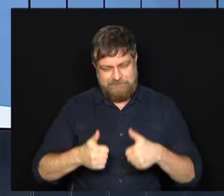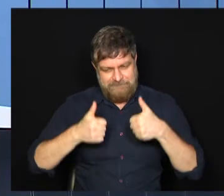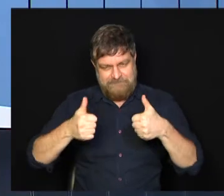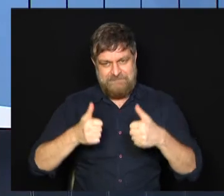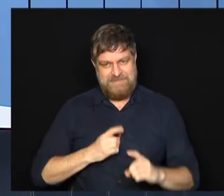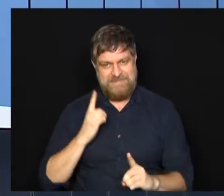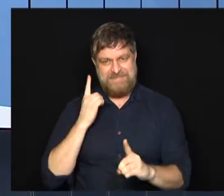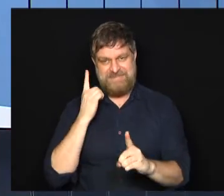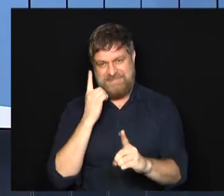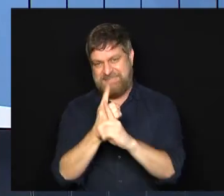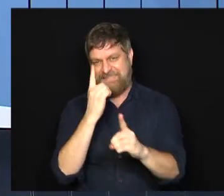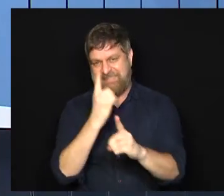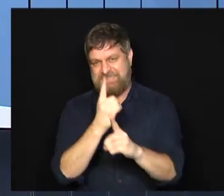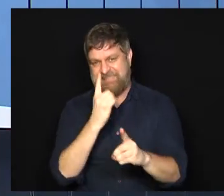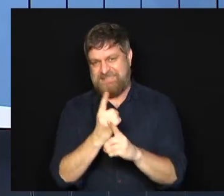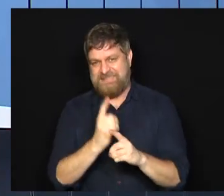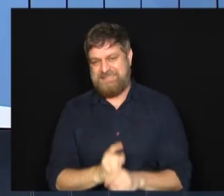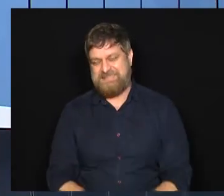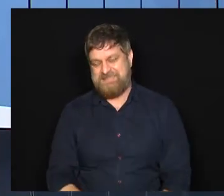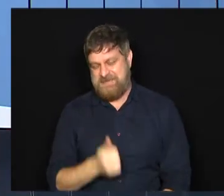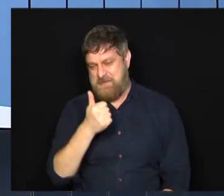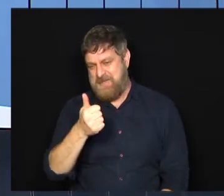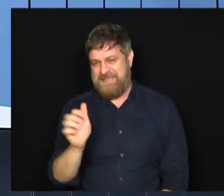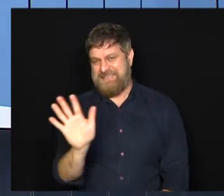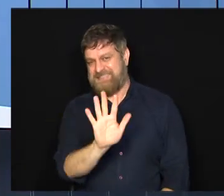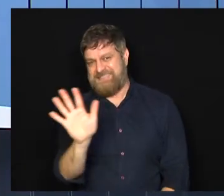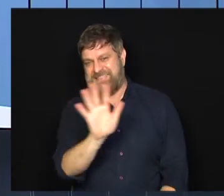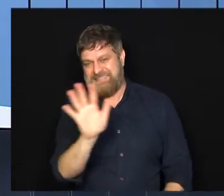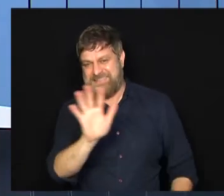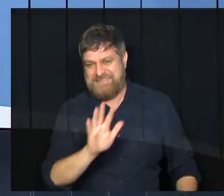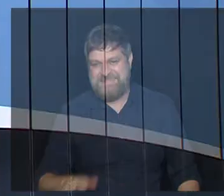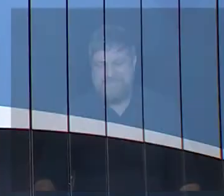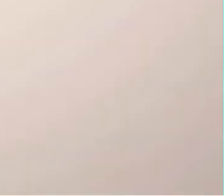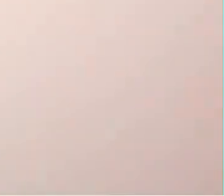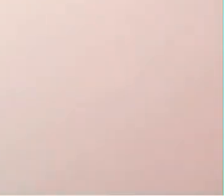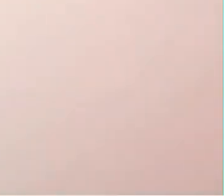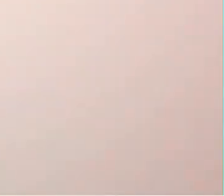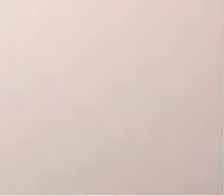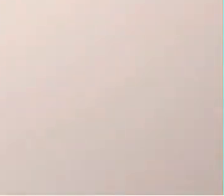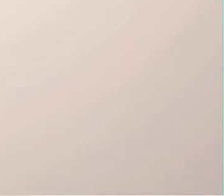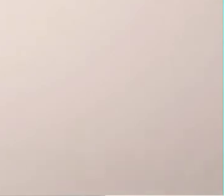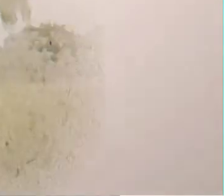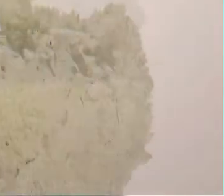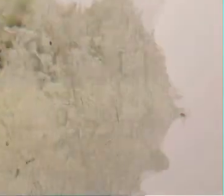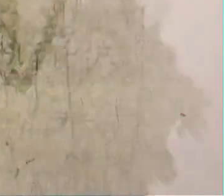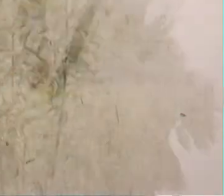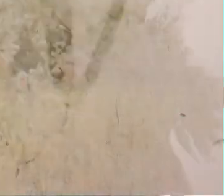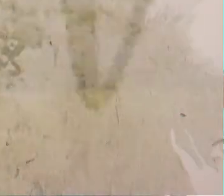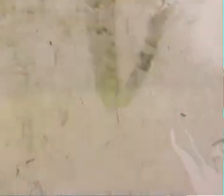E até nosso próximo encontro. Fique bem. Tchau.